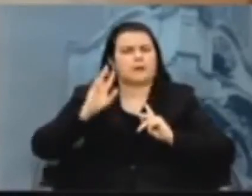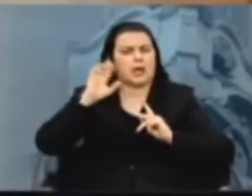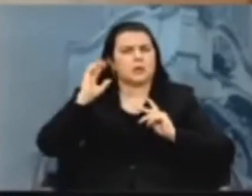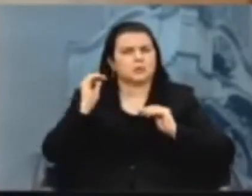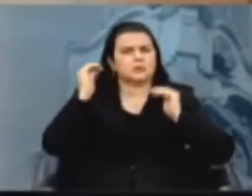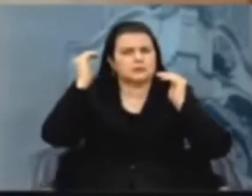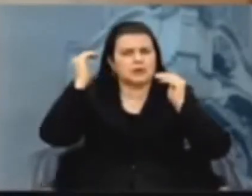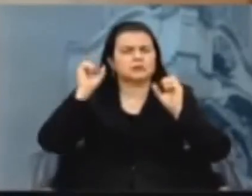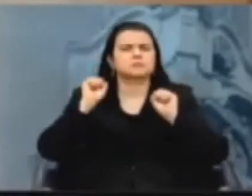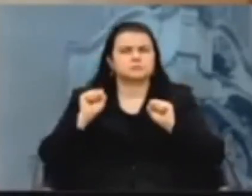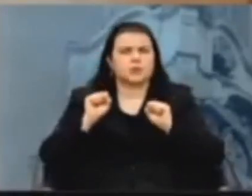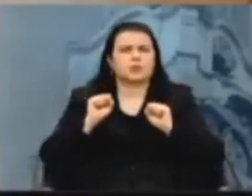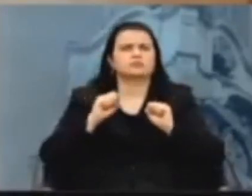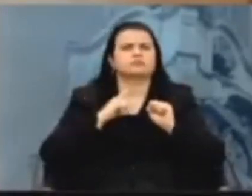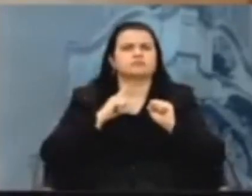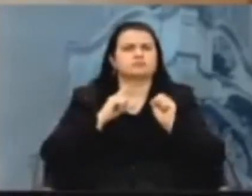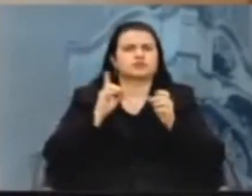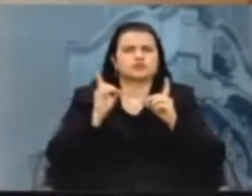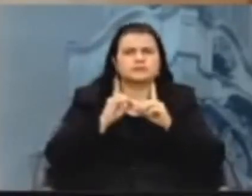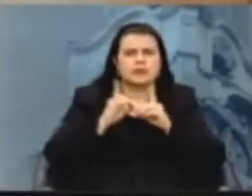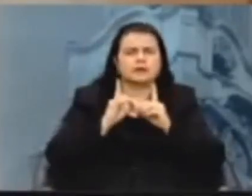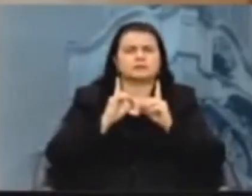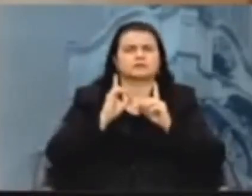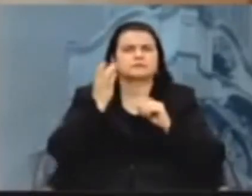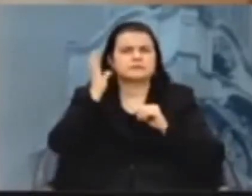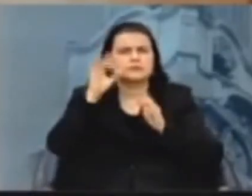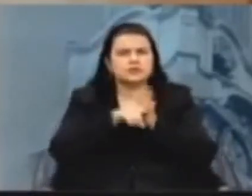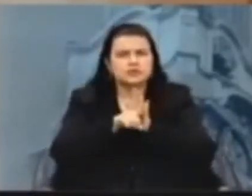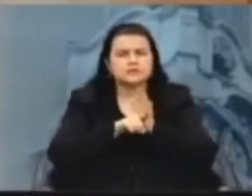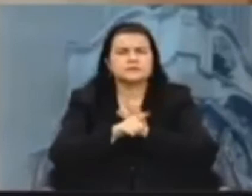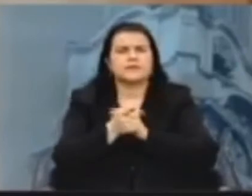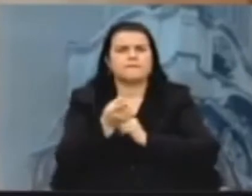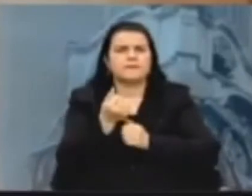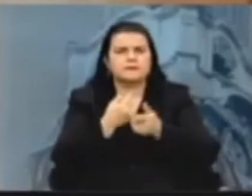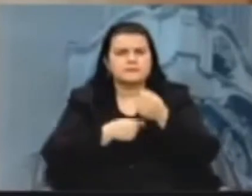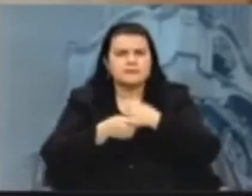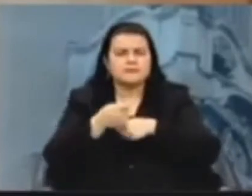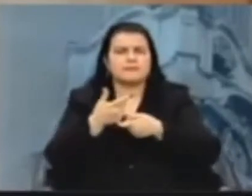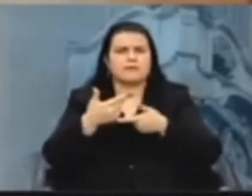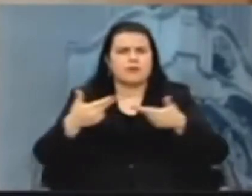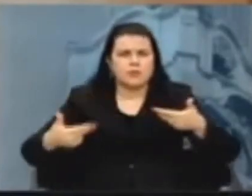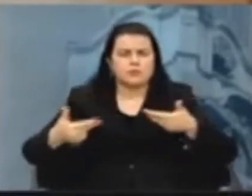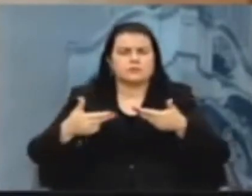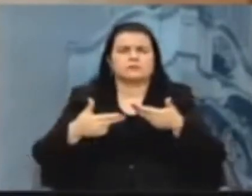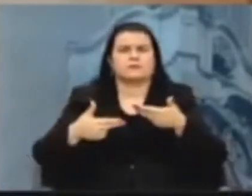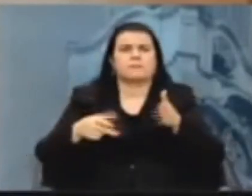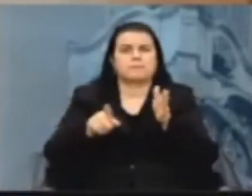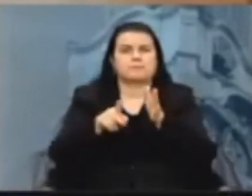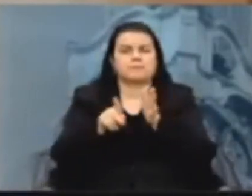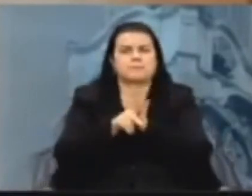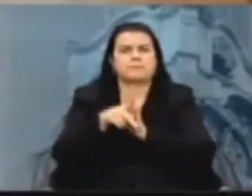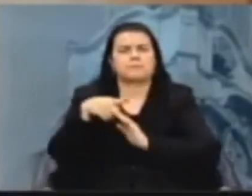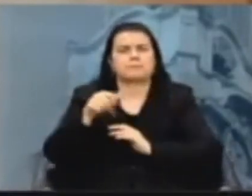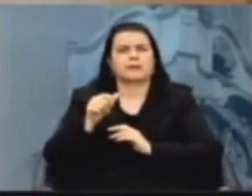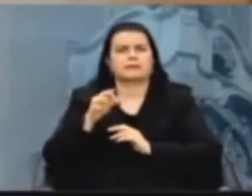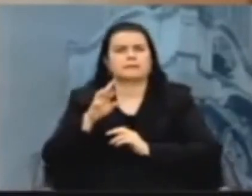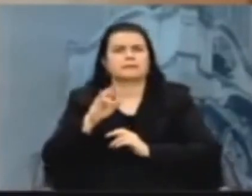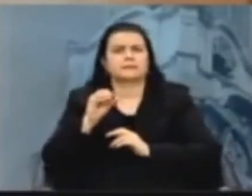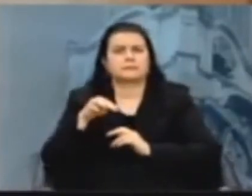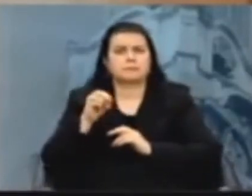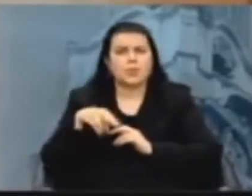didático-científica, administrativa e de gestão financeira e patrimonial. Esse princípio constitucional está